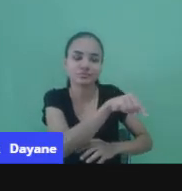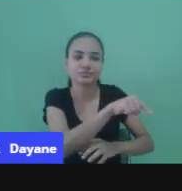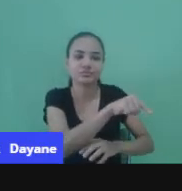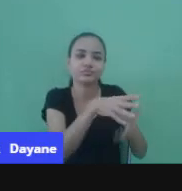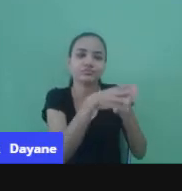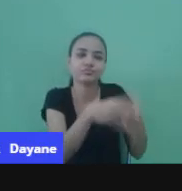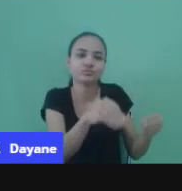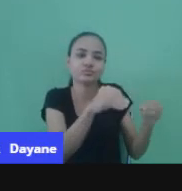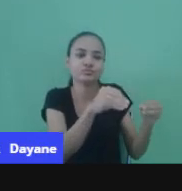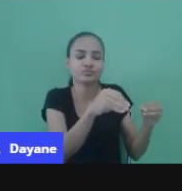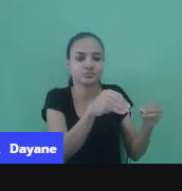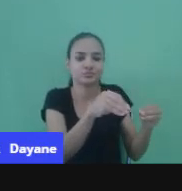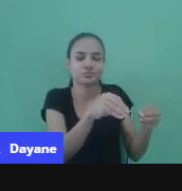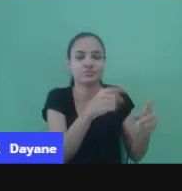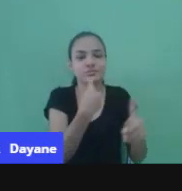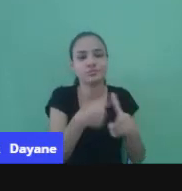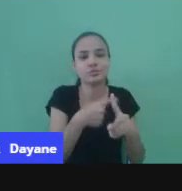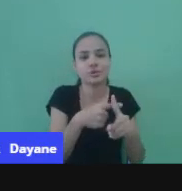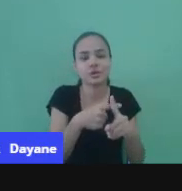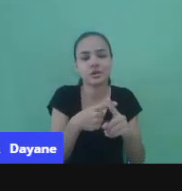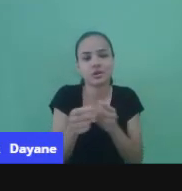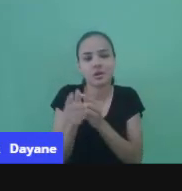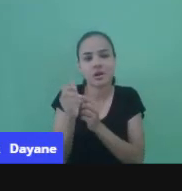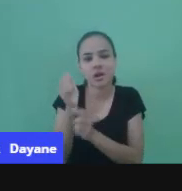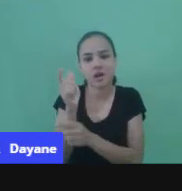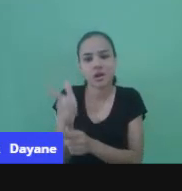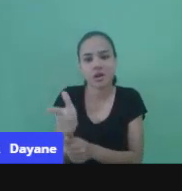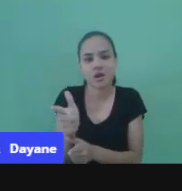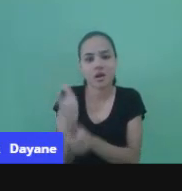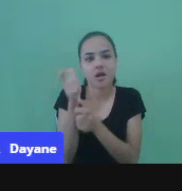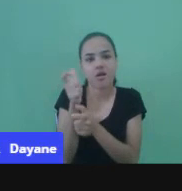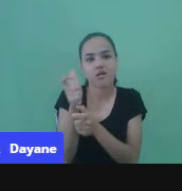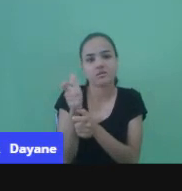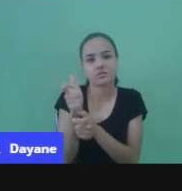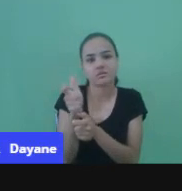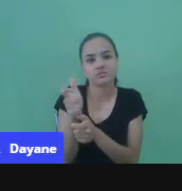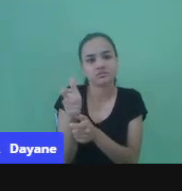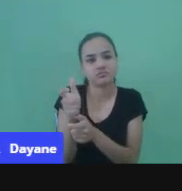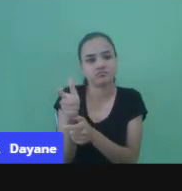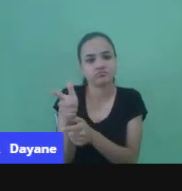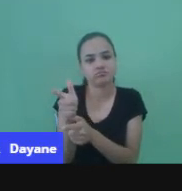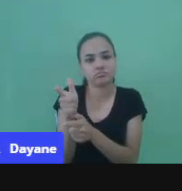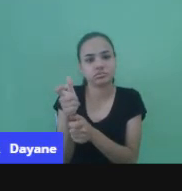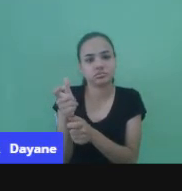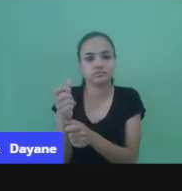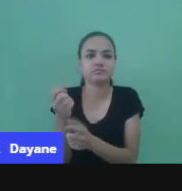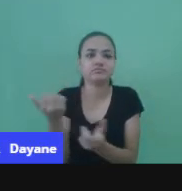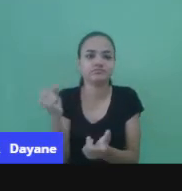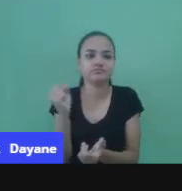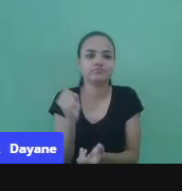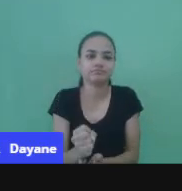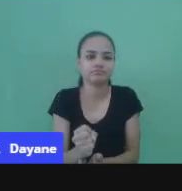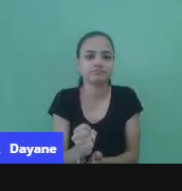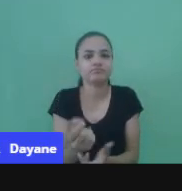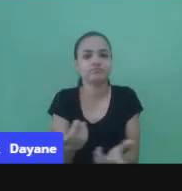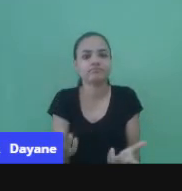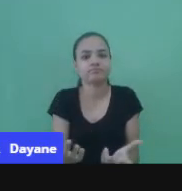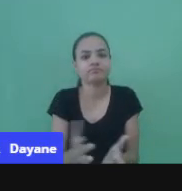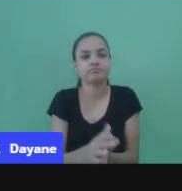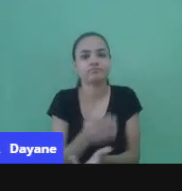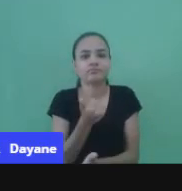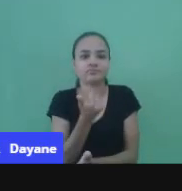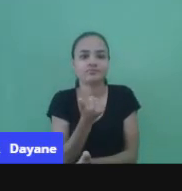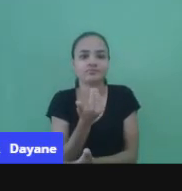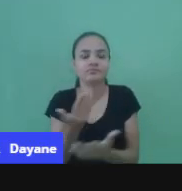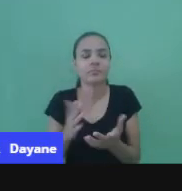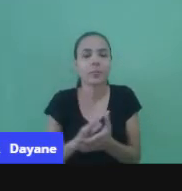isso é devido à caça que continua. Agora, em comparação no Parque Estadual do Rio Doce, em Minas Gerais, a gente está tendo resultados